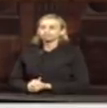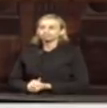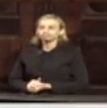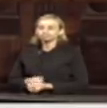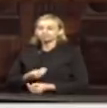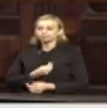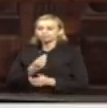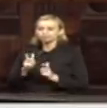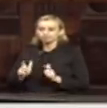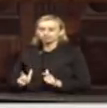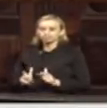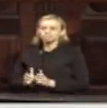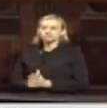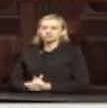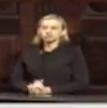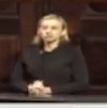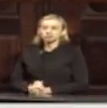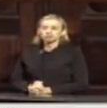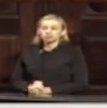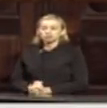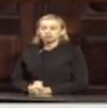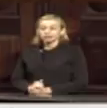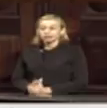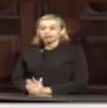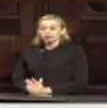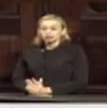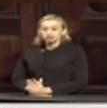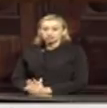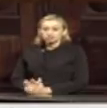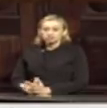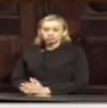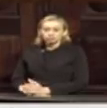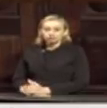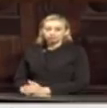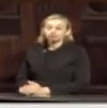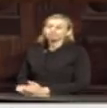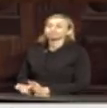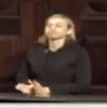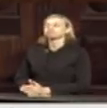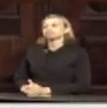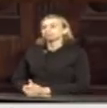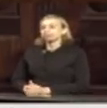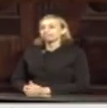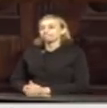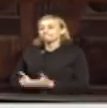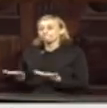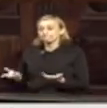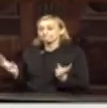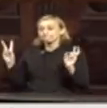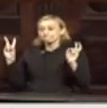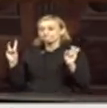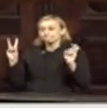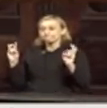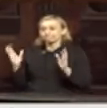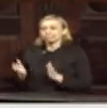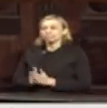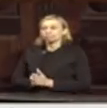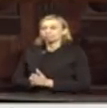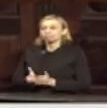Lucinha, está diante de uma nova farsa desse governo. Não que isso nos